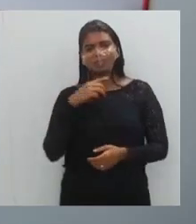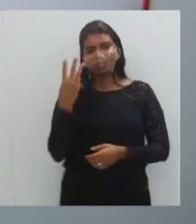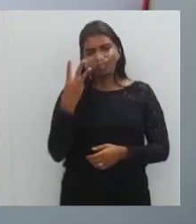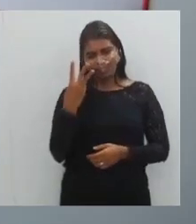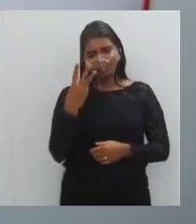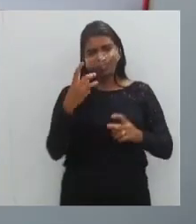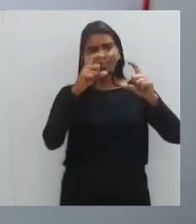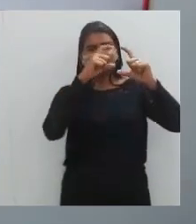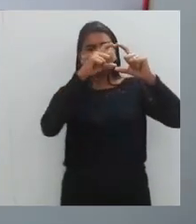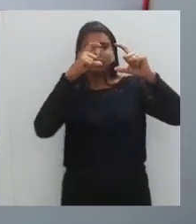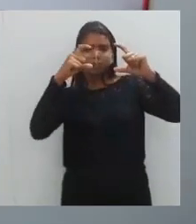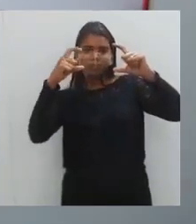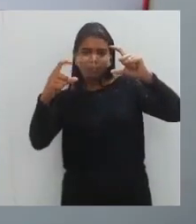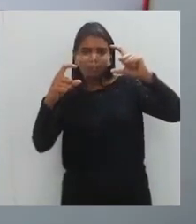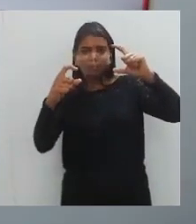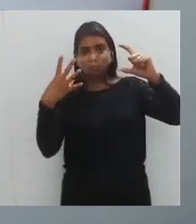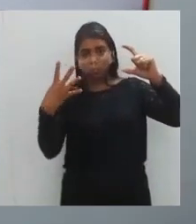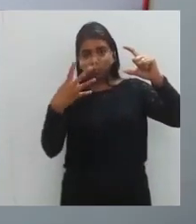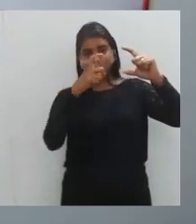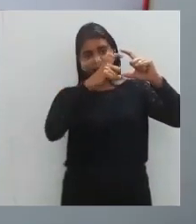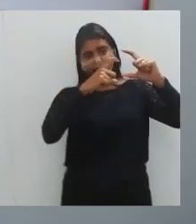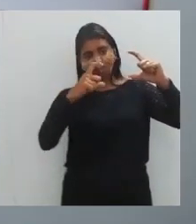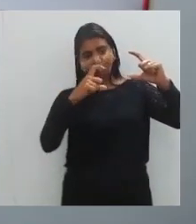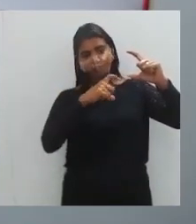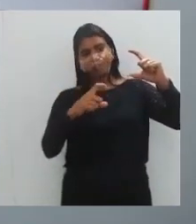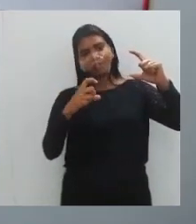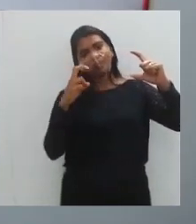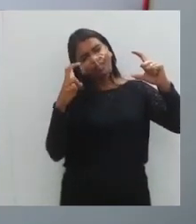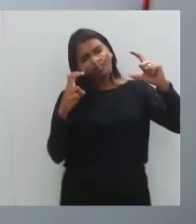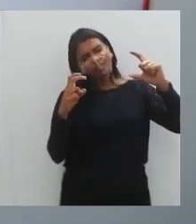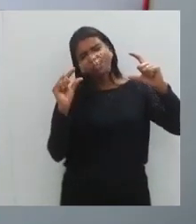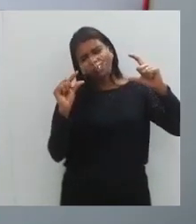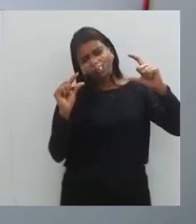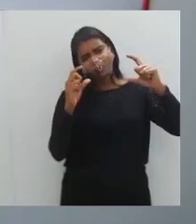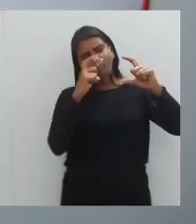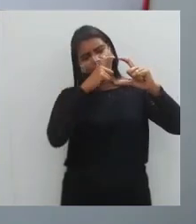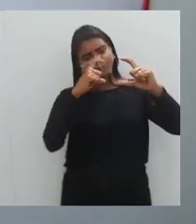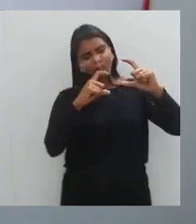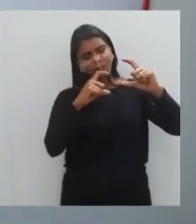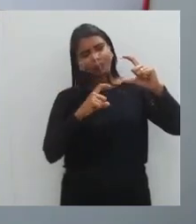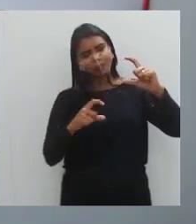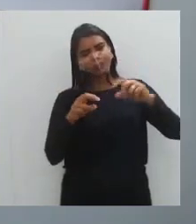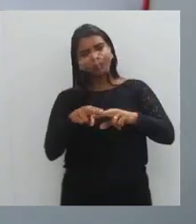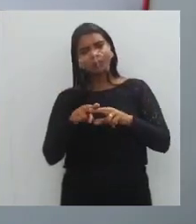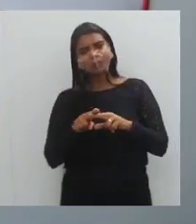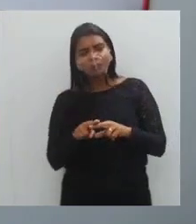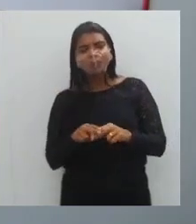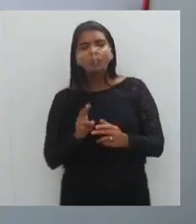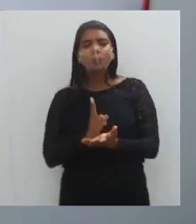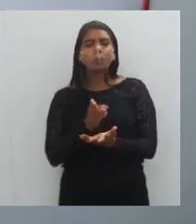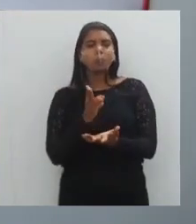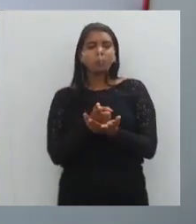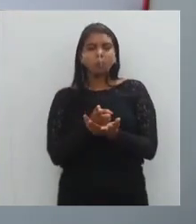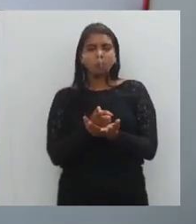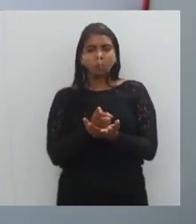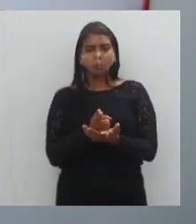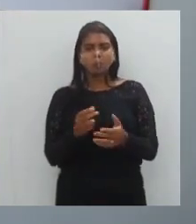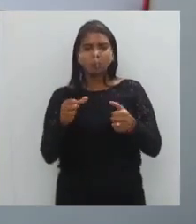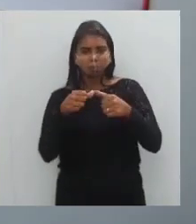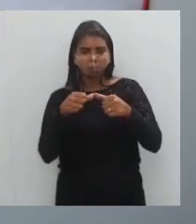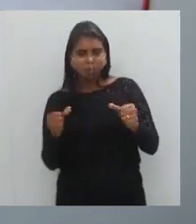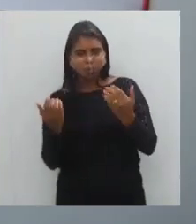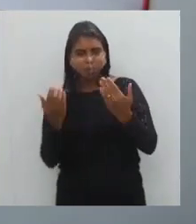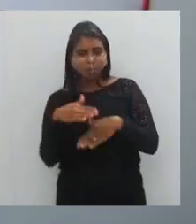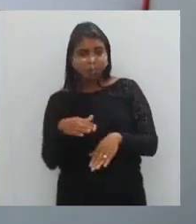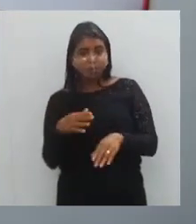3 quadros, 4, 5, coisa muito pouca, tá certo? Então, é por isso que elas constantemente estão em provas,